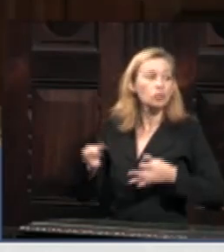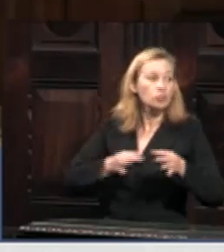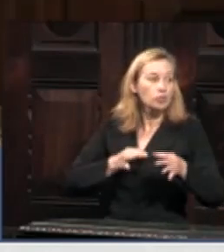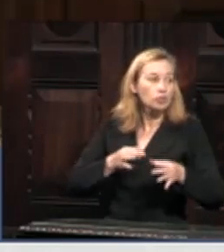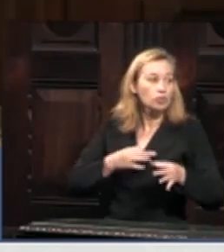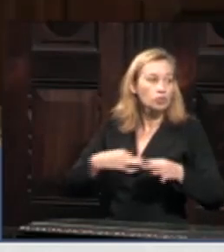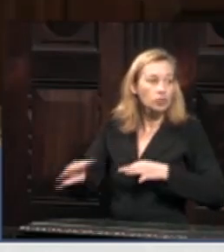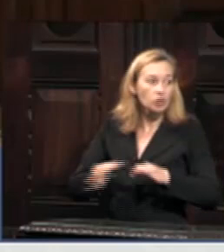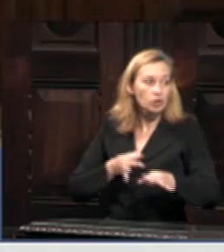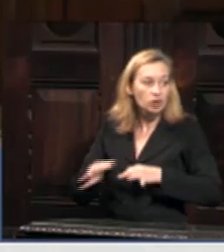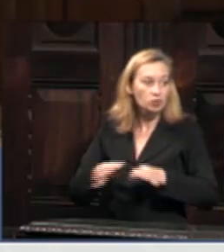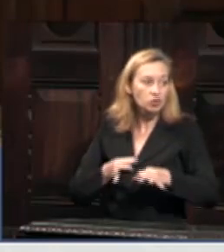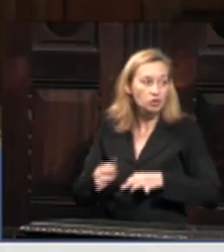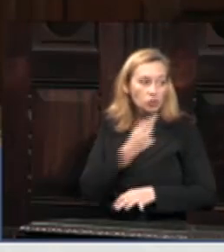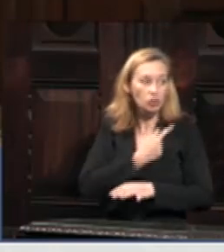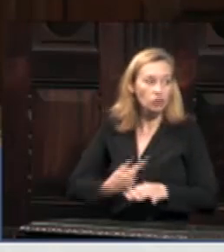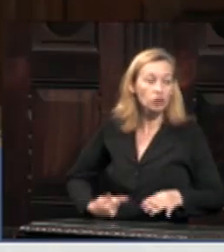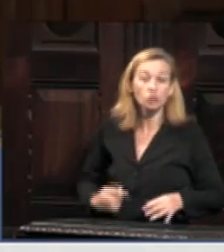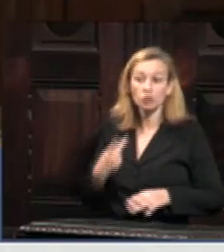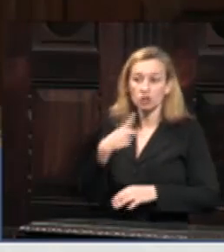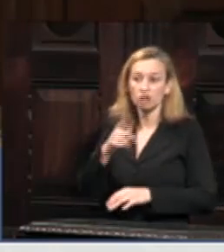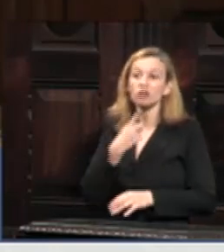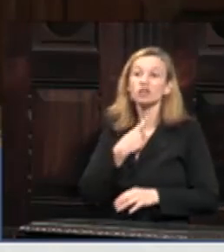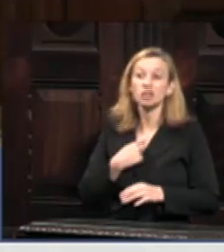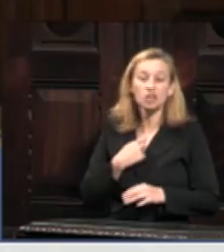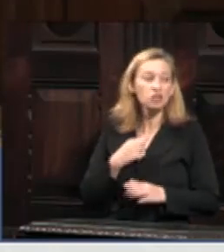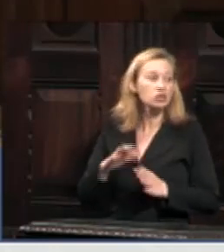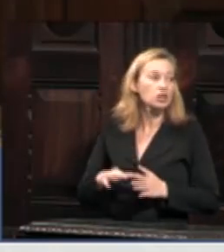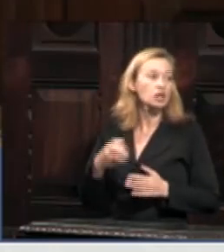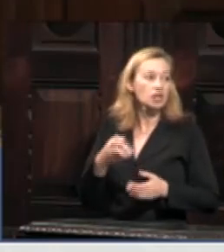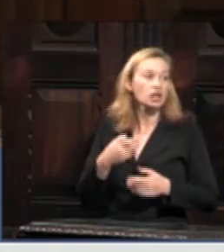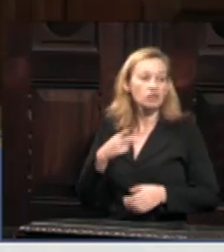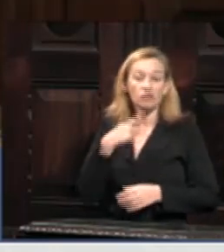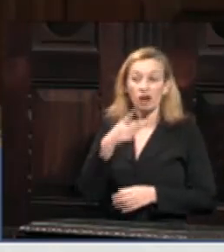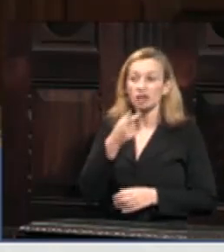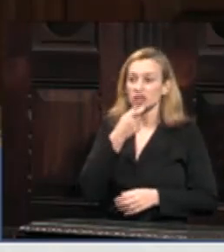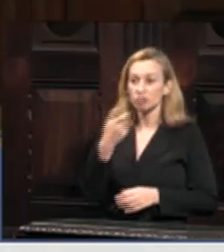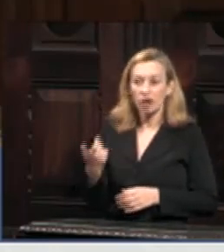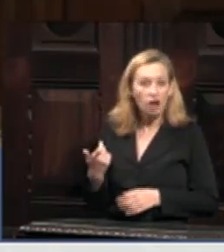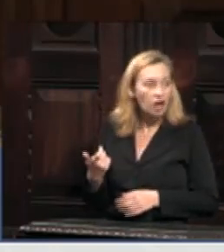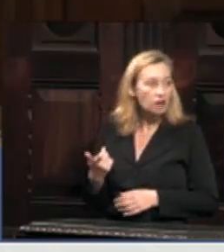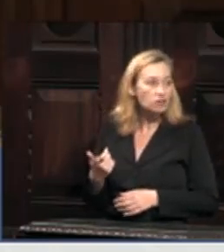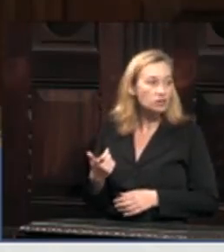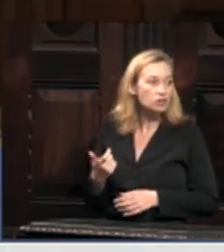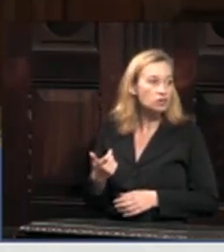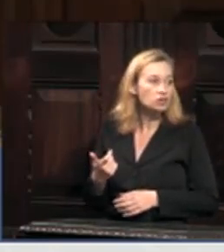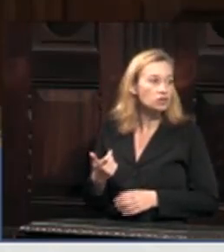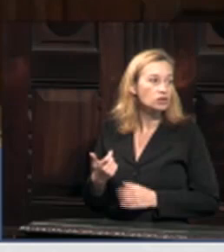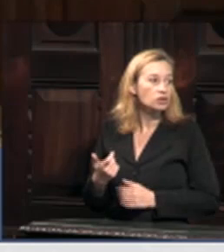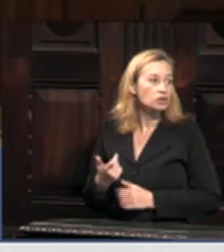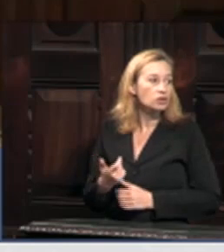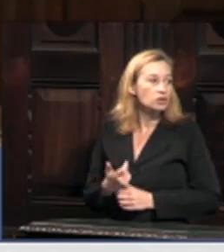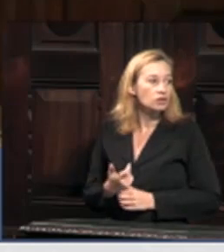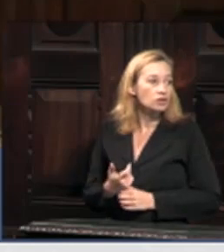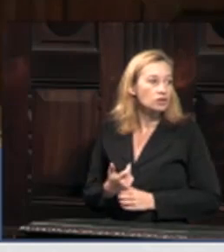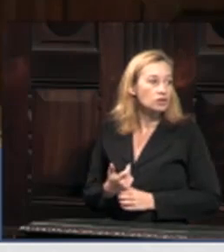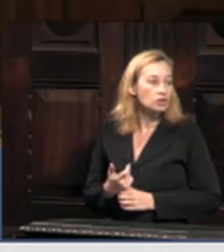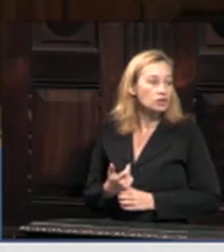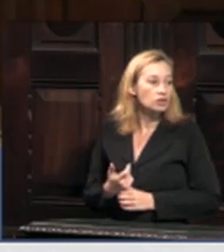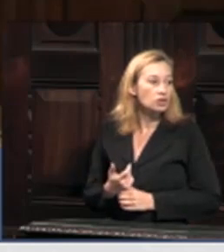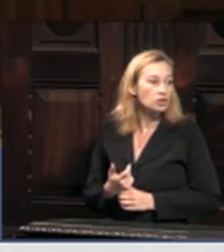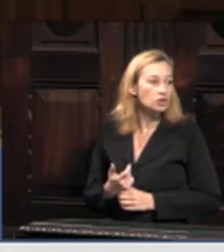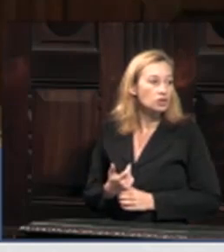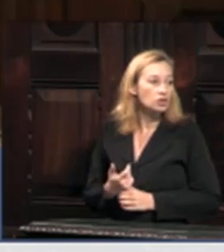as suas intenções. Quero tomar como minhas as palavras de Eleonora de Lucena.